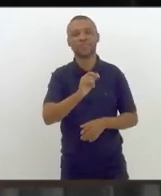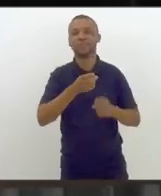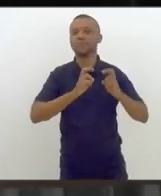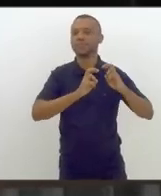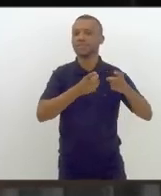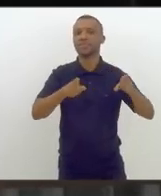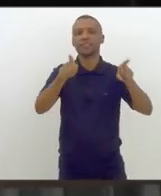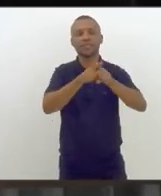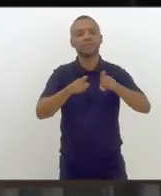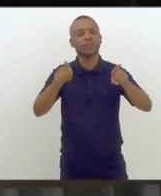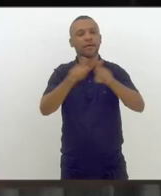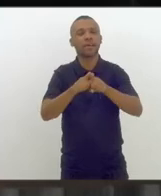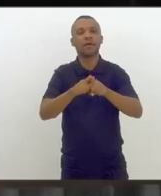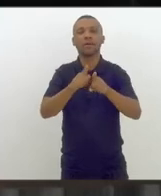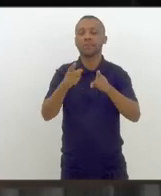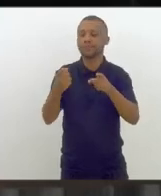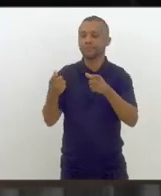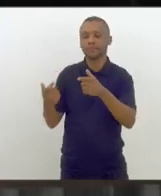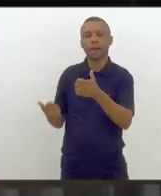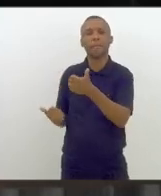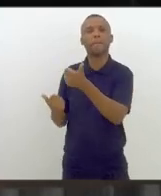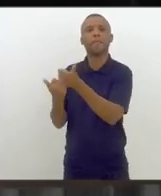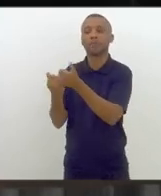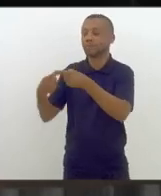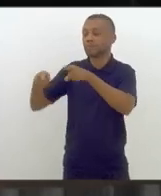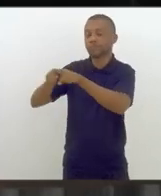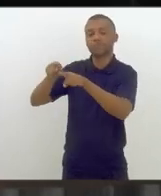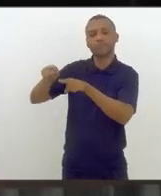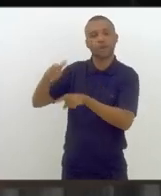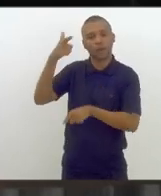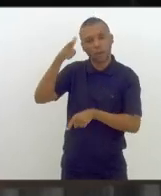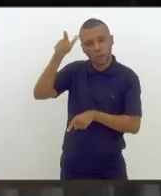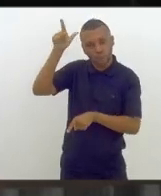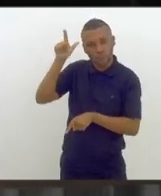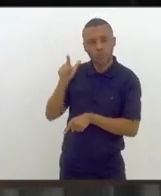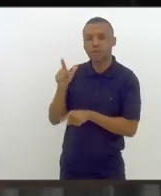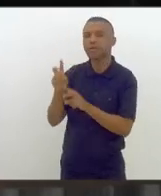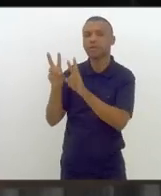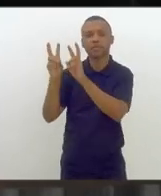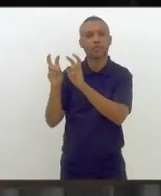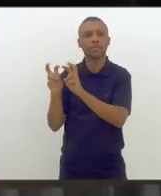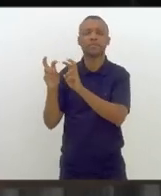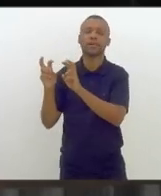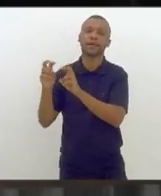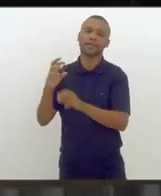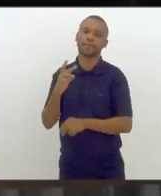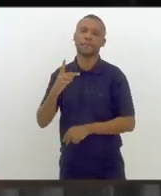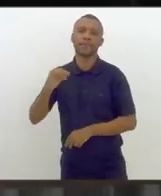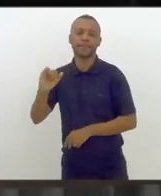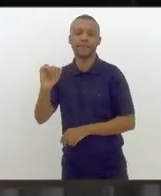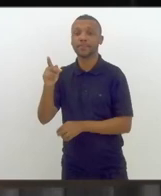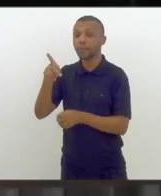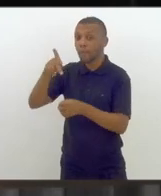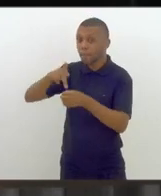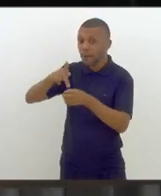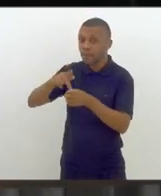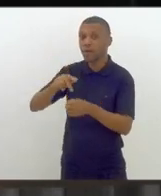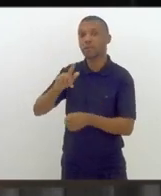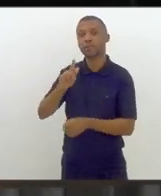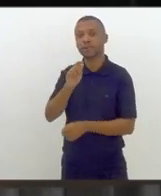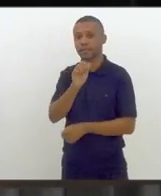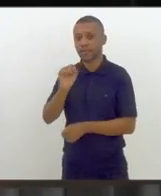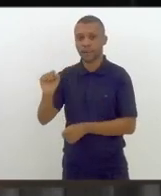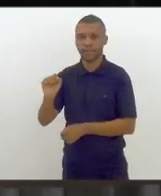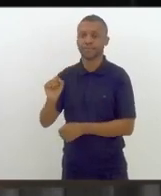do deputado Luiz Paulo na questão da CPI do petróleo e gás. Talvez por isso, né,